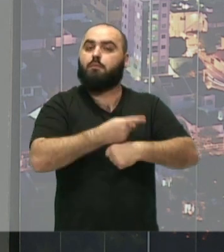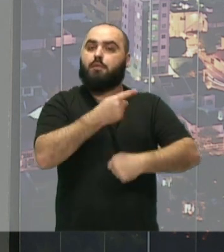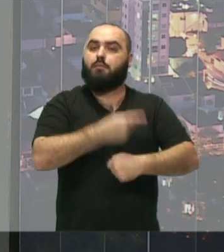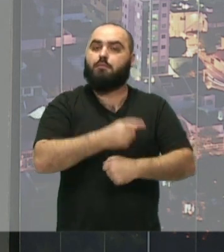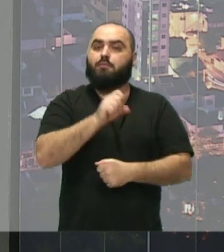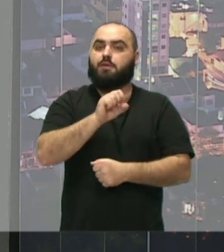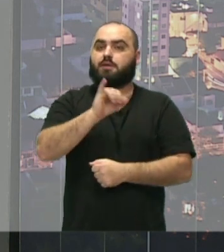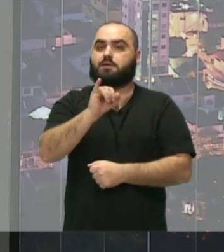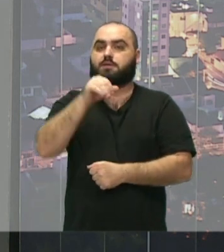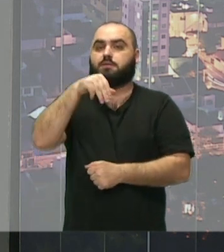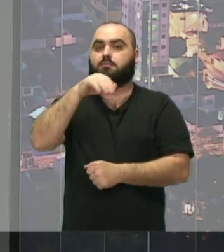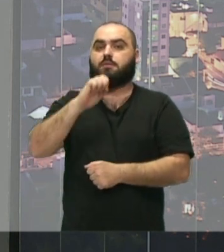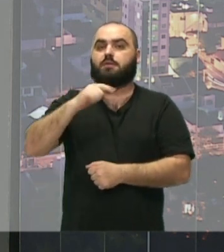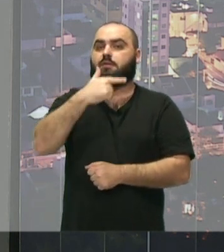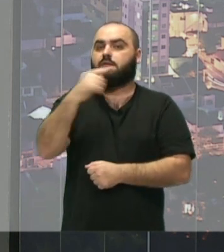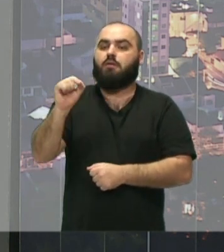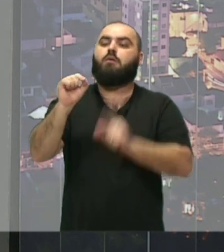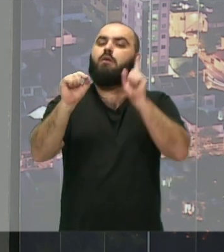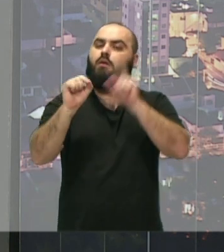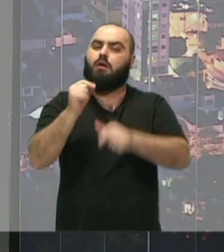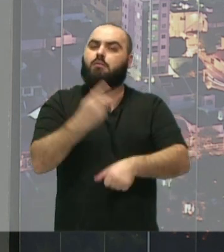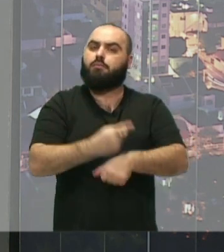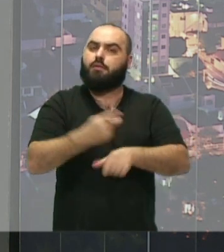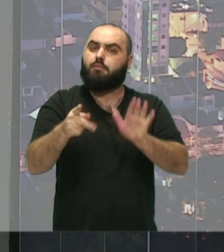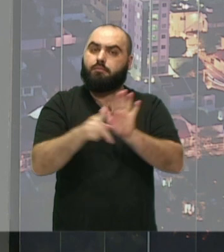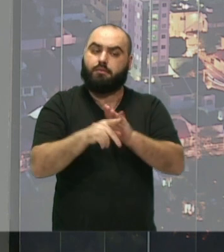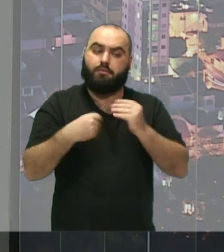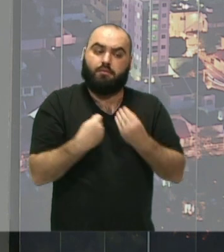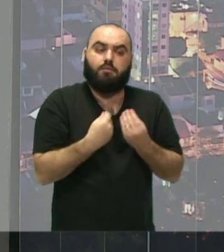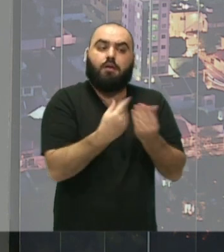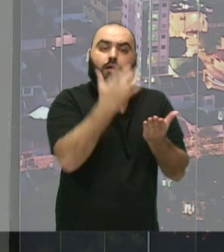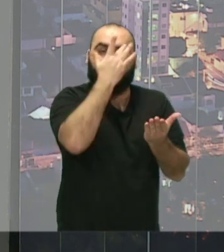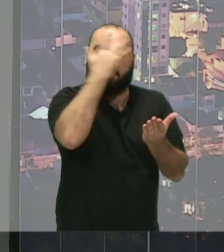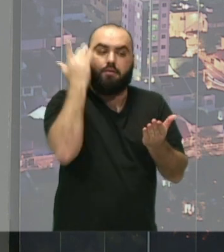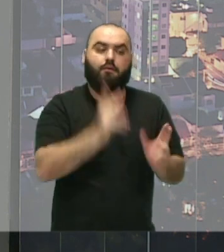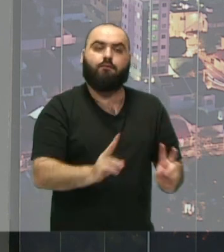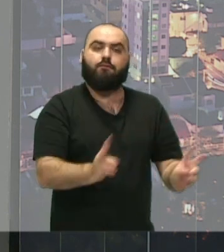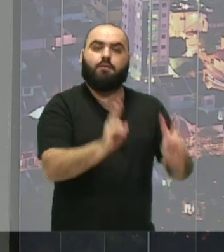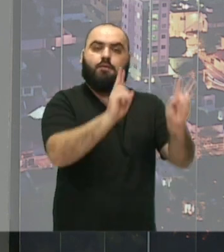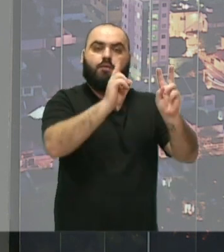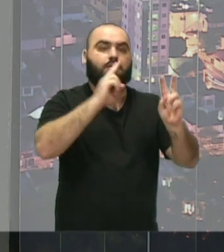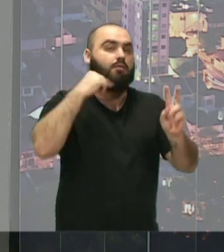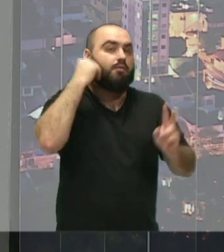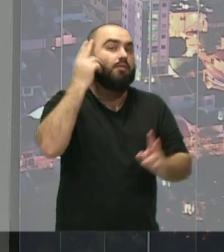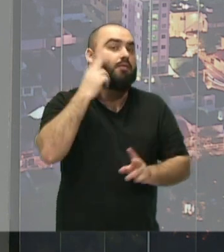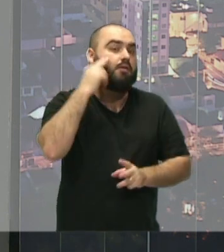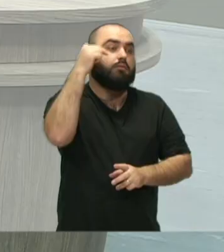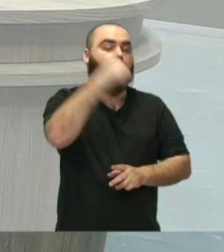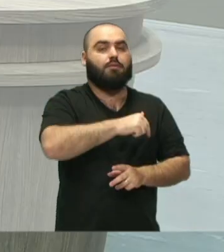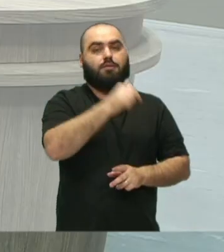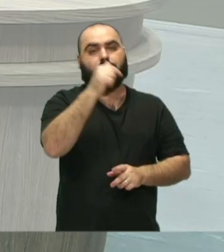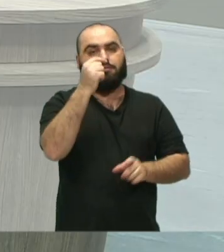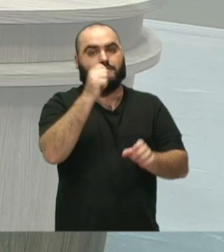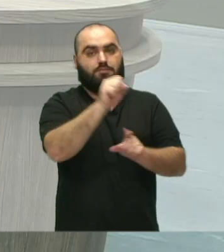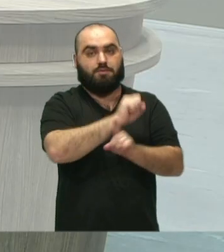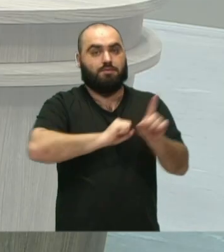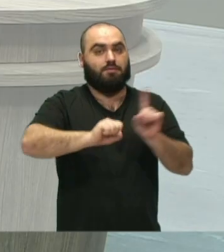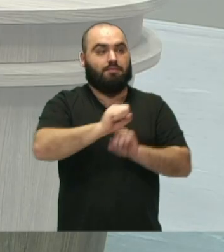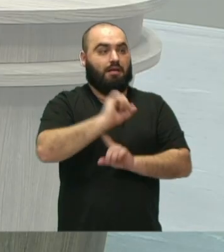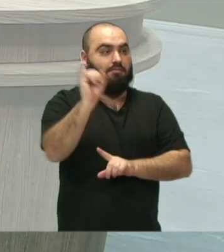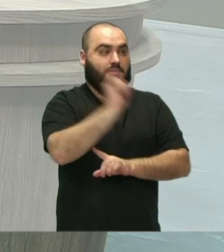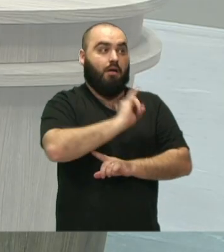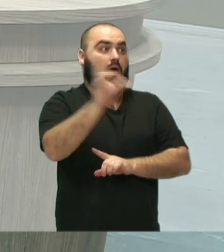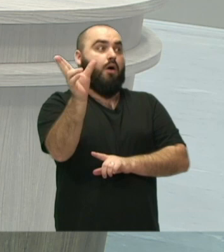concedido a personalidades que contribuíram para a valorização do negro na sociedade itajaiense. Nossa!